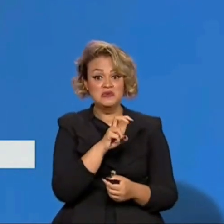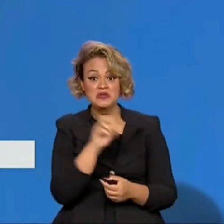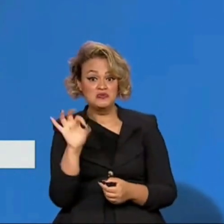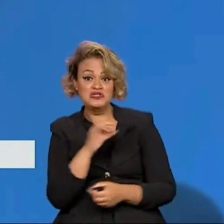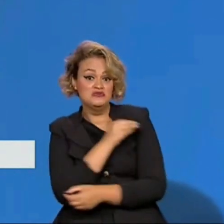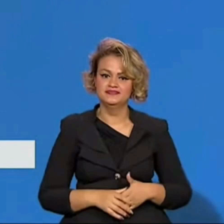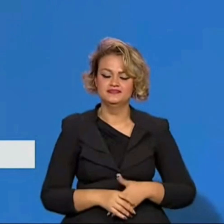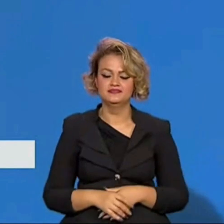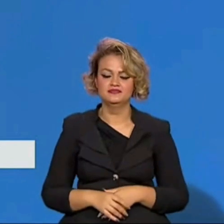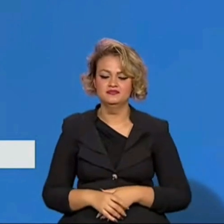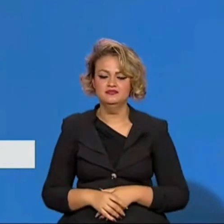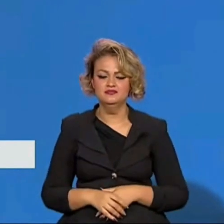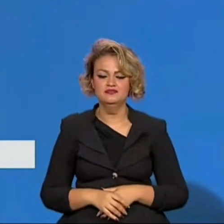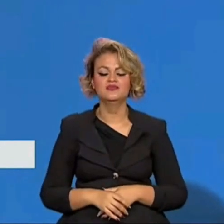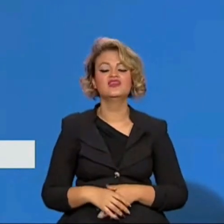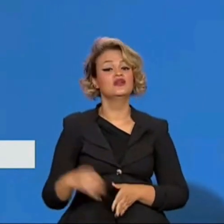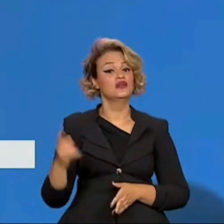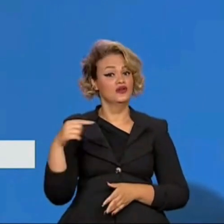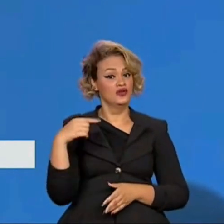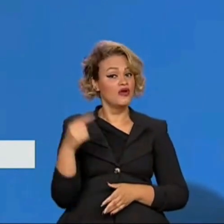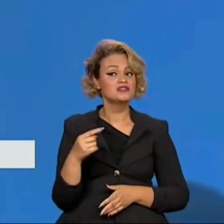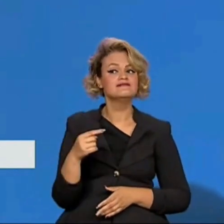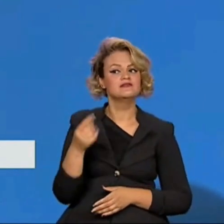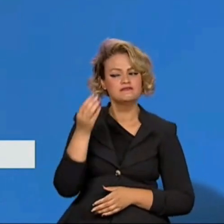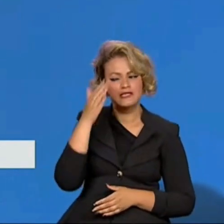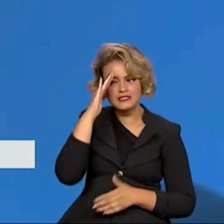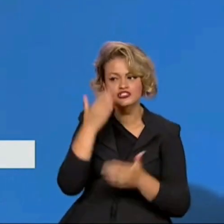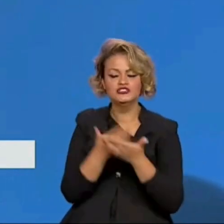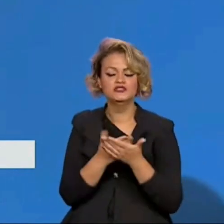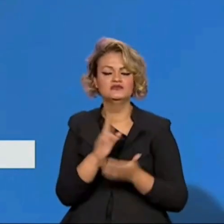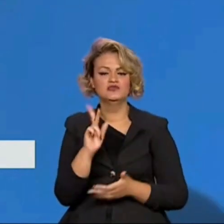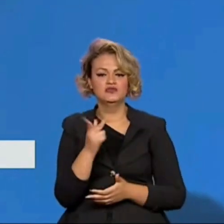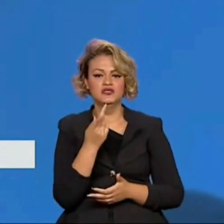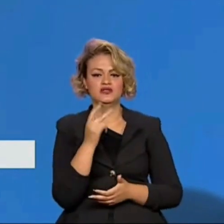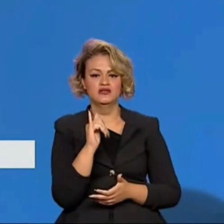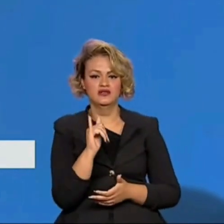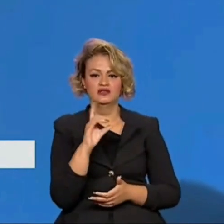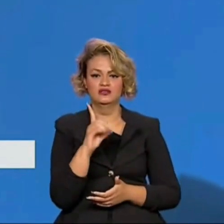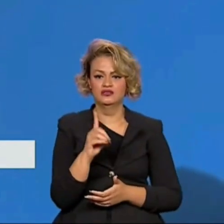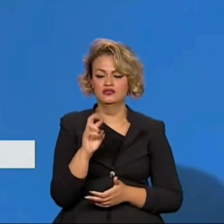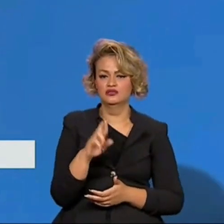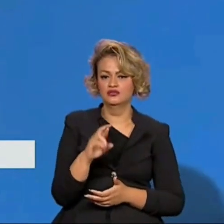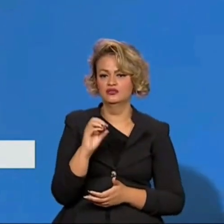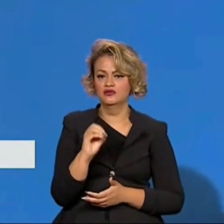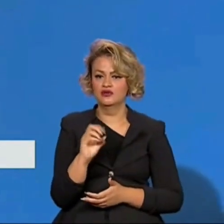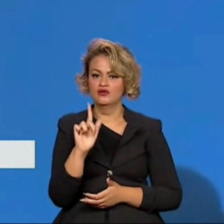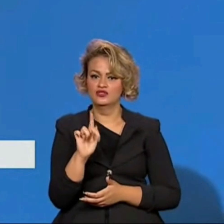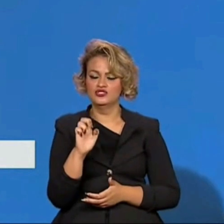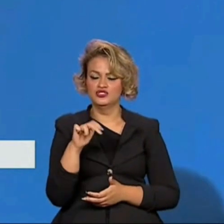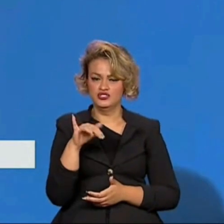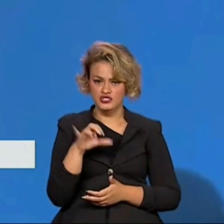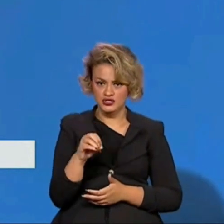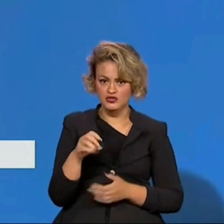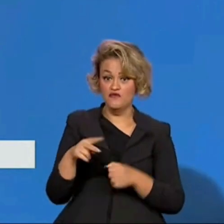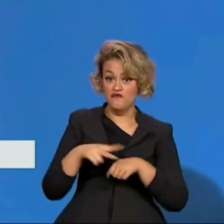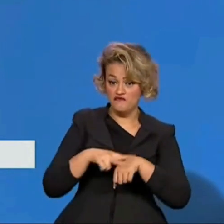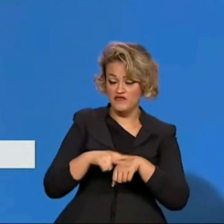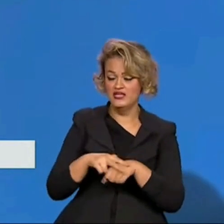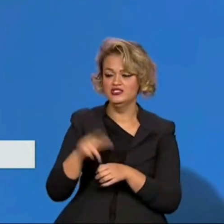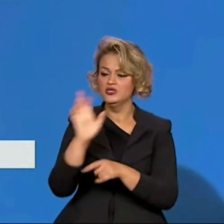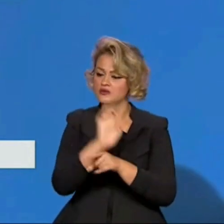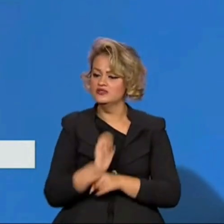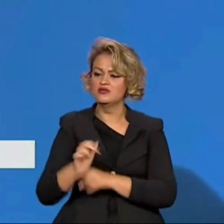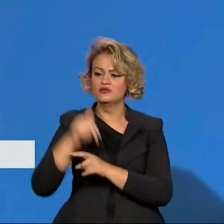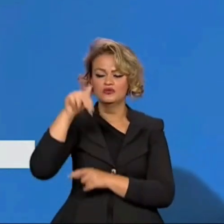100%. Nós estamos apostando no hidrogênio verde em todos os estados do Nordeste.